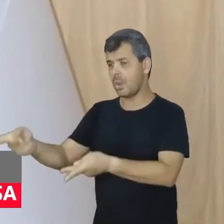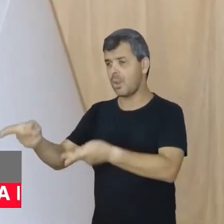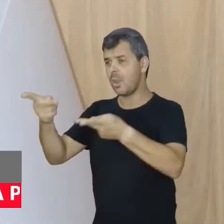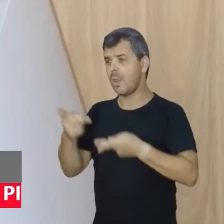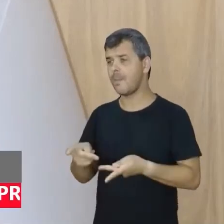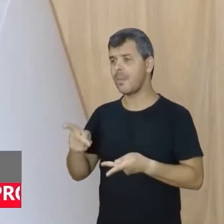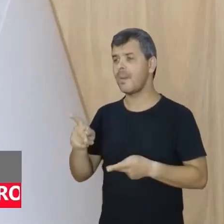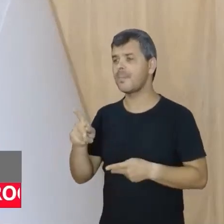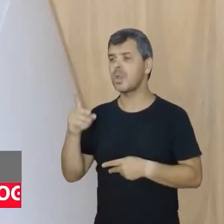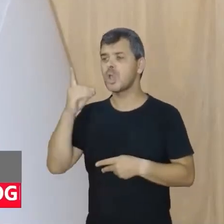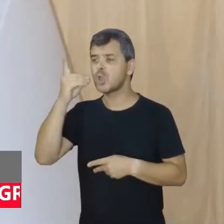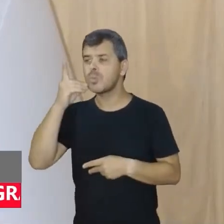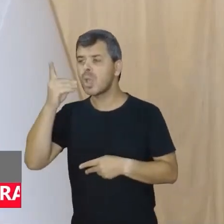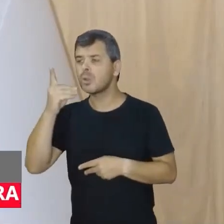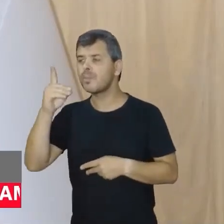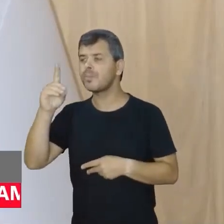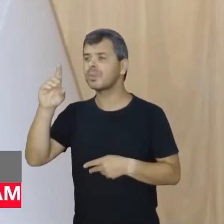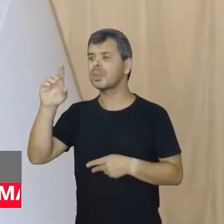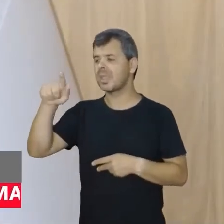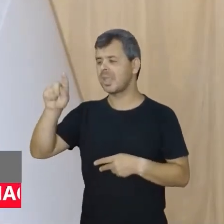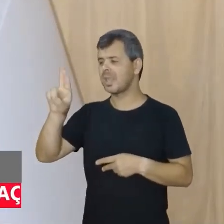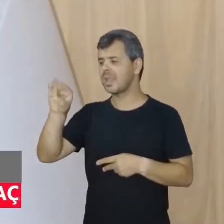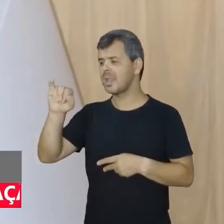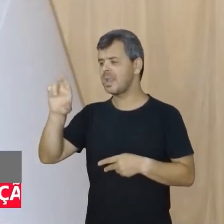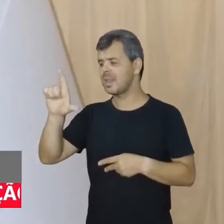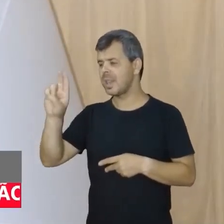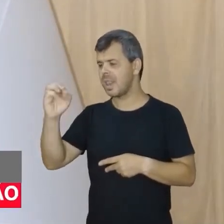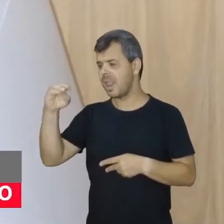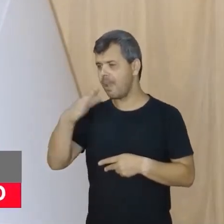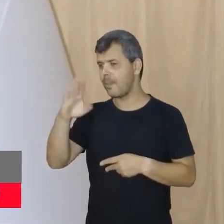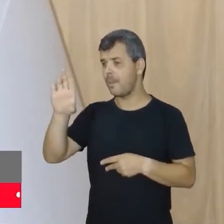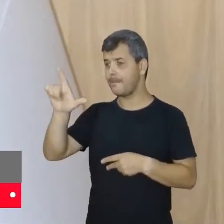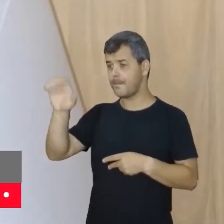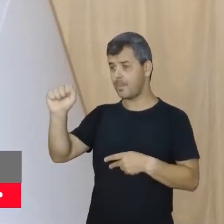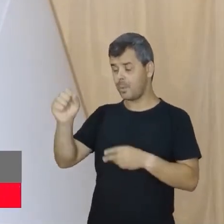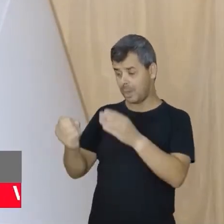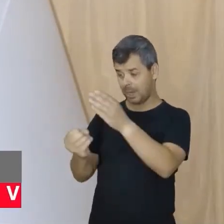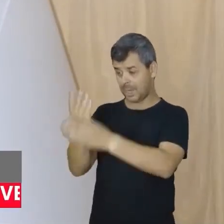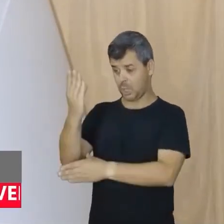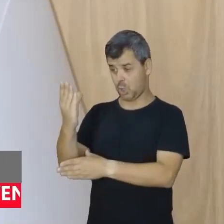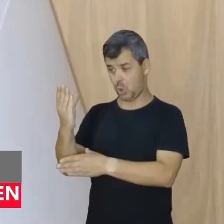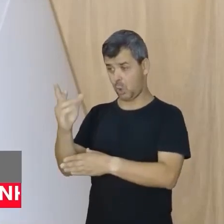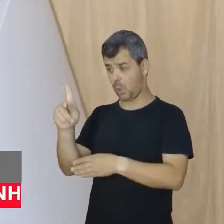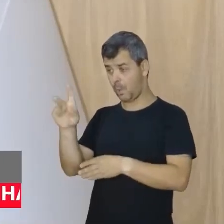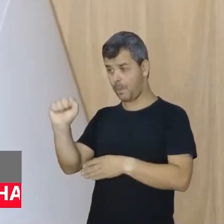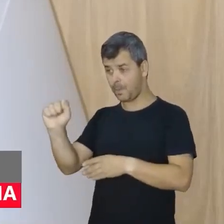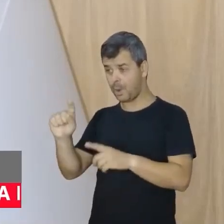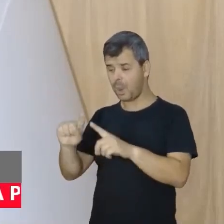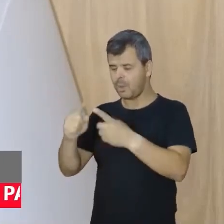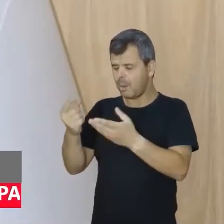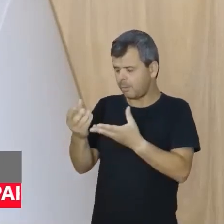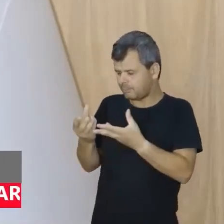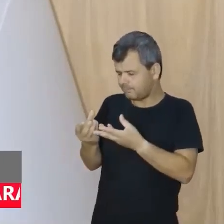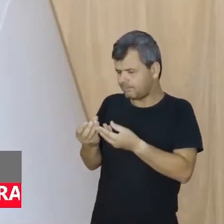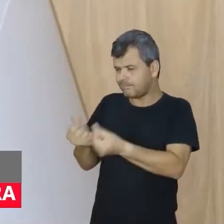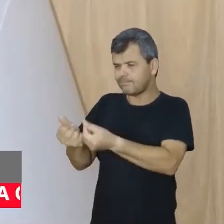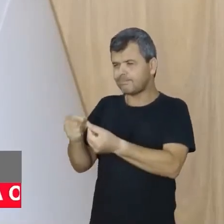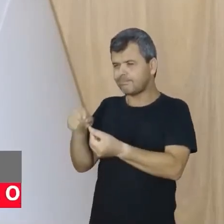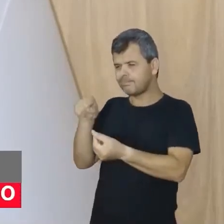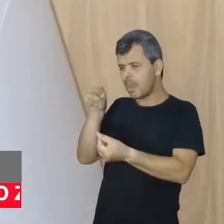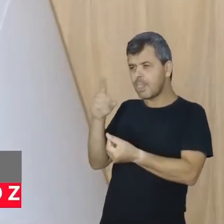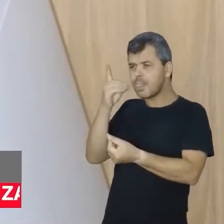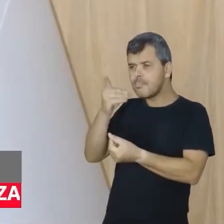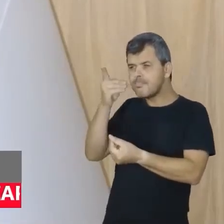Boulos, nosso deputado federal, que foi o relator dessa matéria, da lei que recriou o PA, e ele, com a sua sensibilidade, colocou